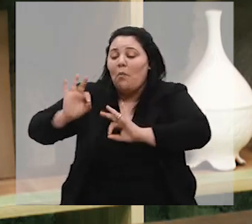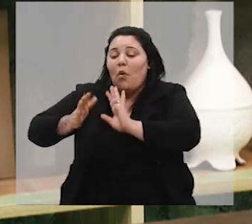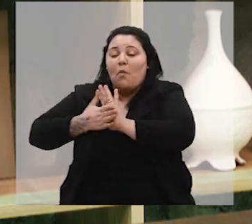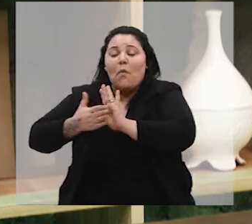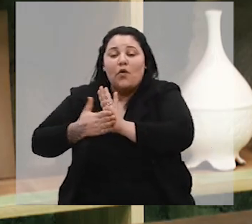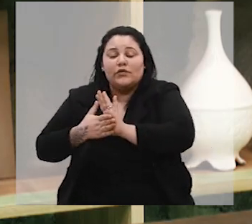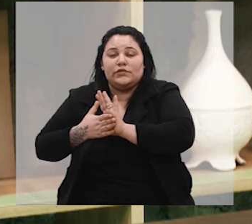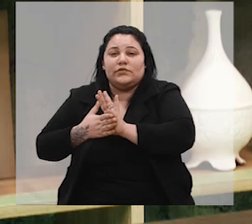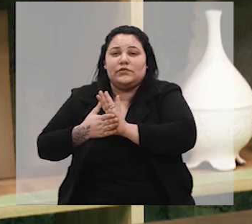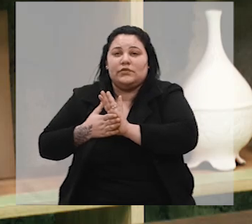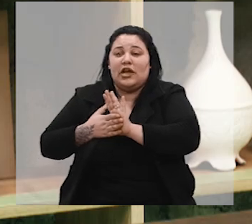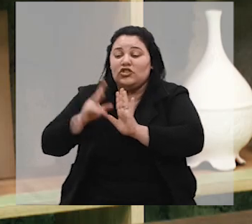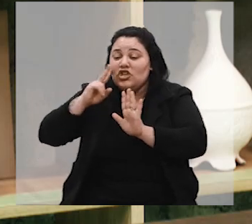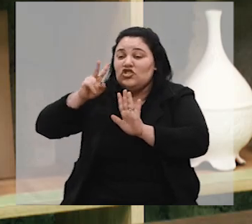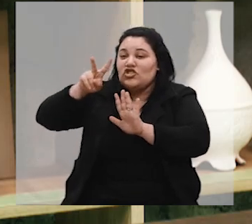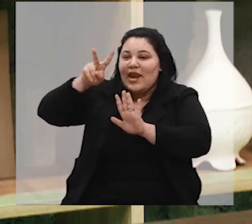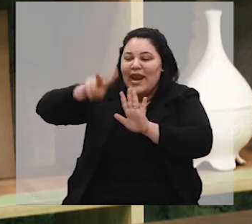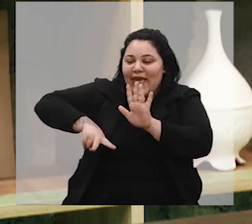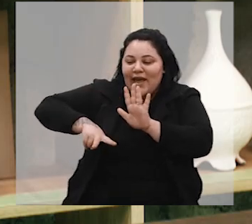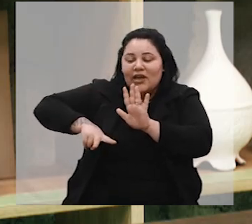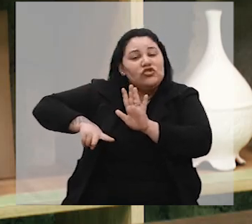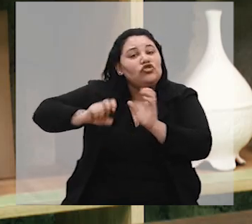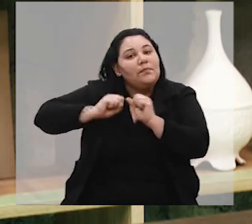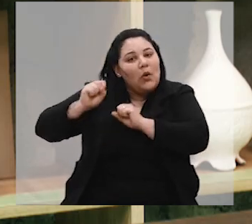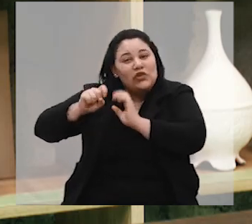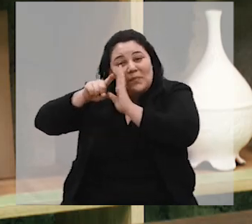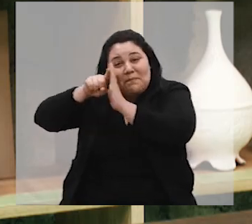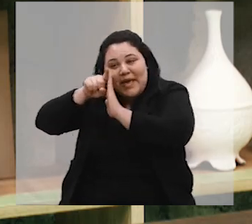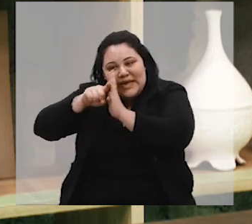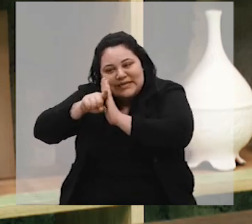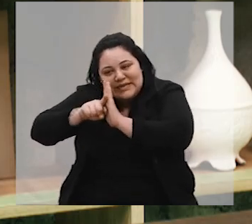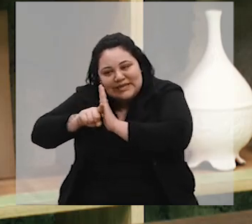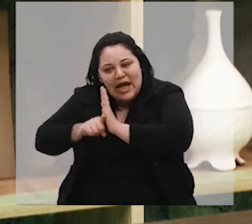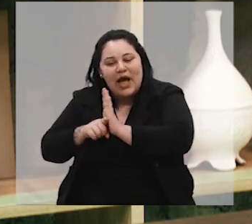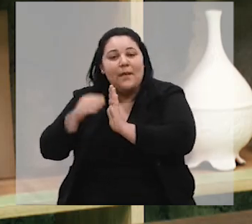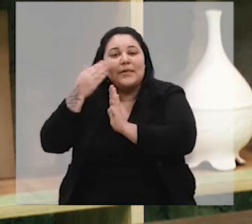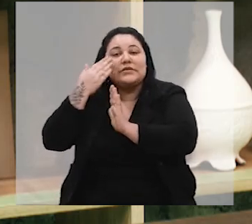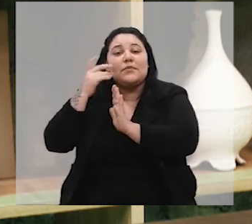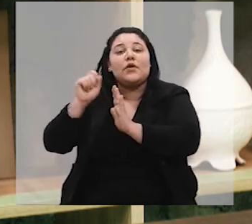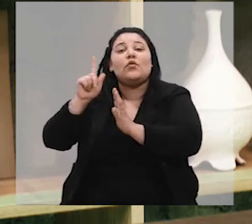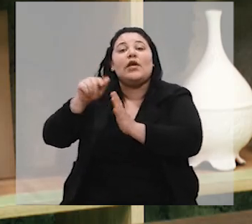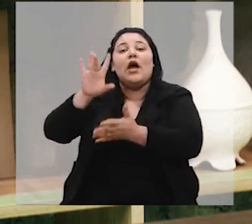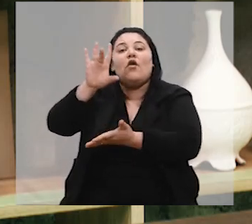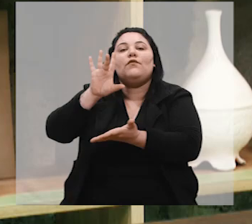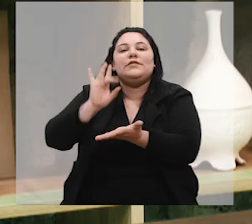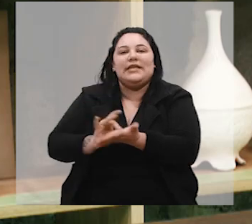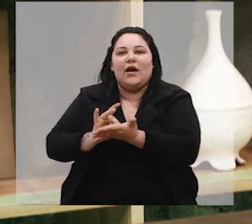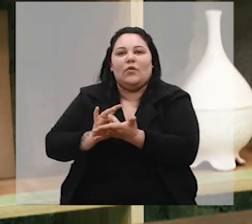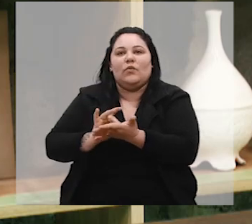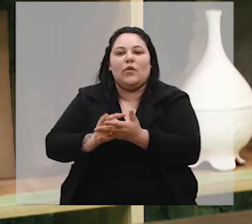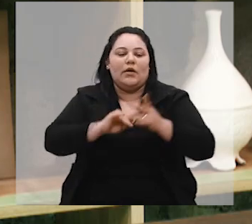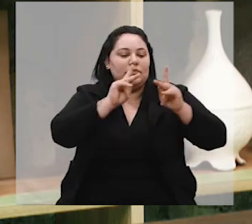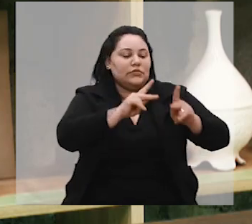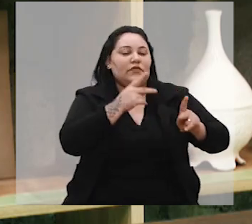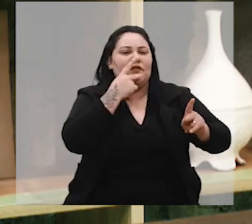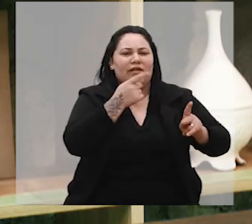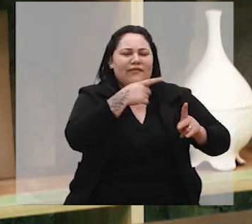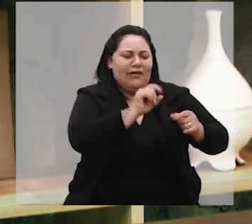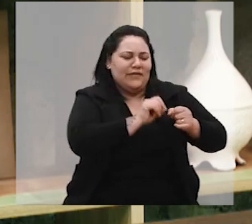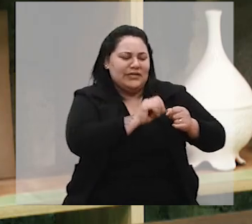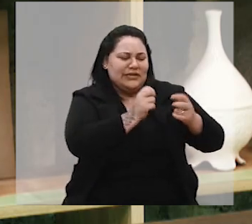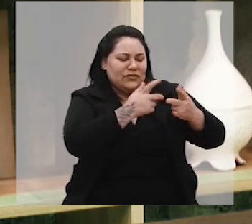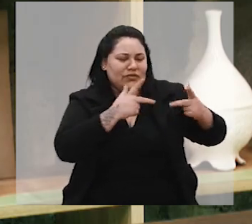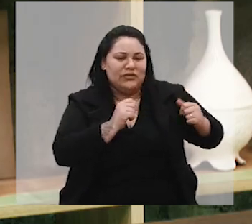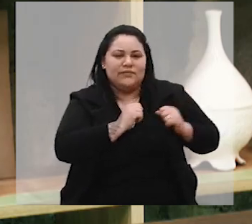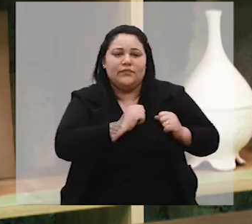gente pode não ratificar o que não é verdade, a gente pode ir sim atrás do canal que é oficial, né? Bom, a pessoa falou que vai fazer